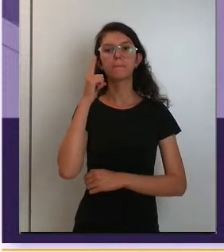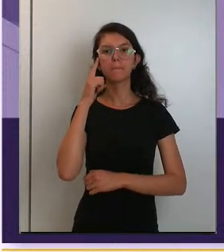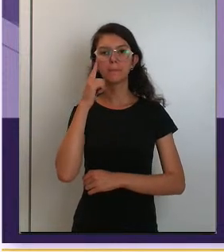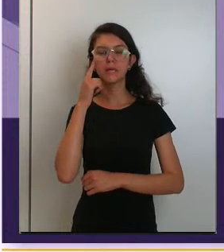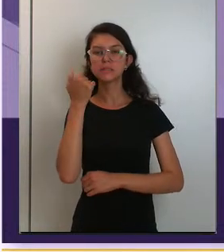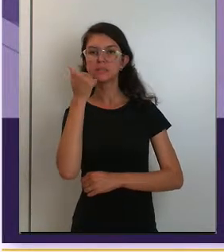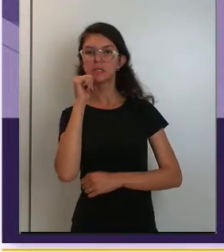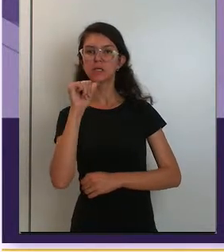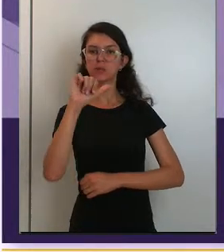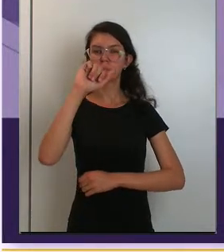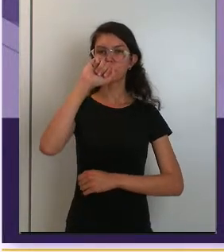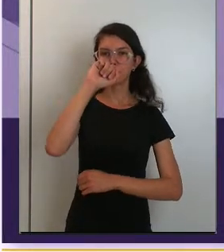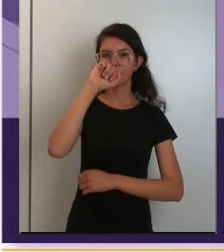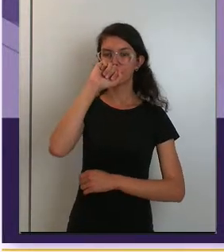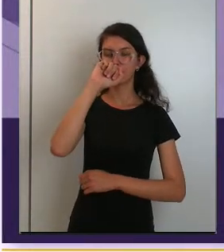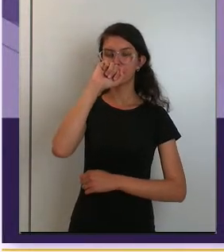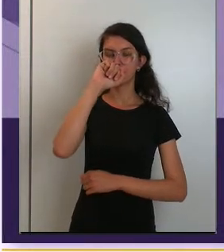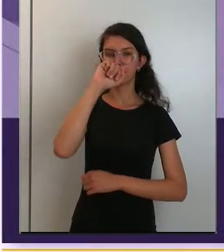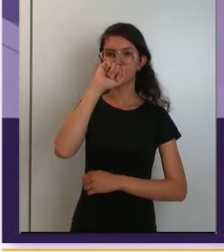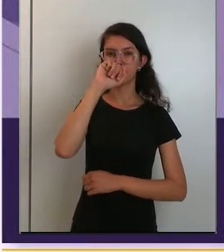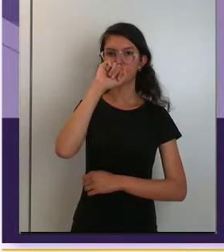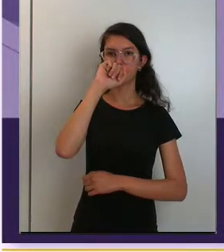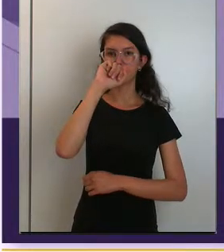mães que,